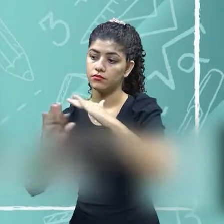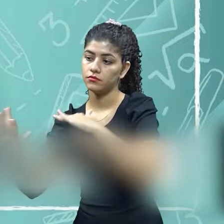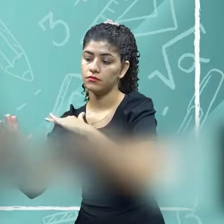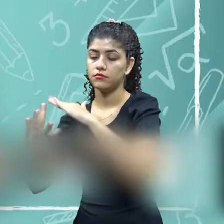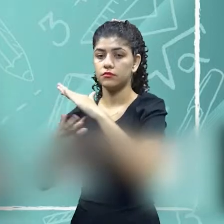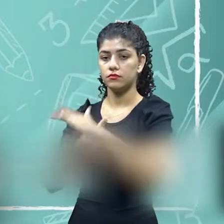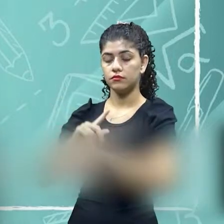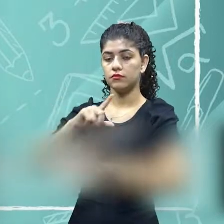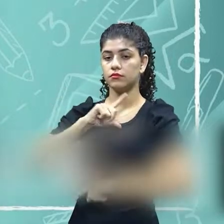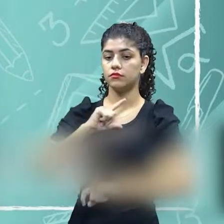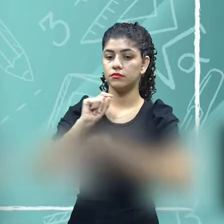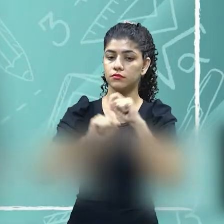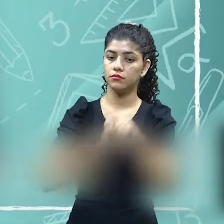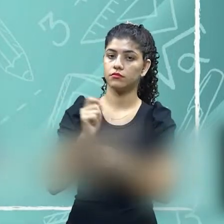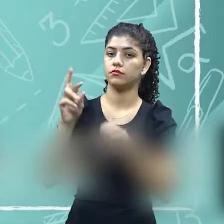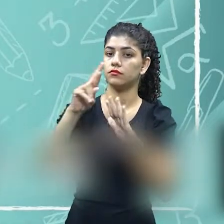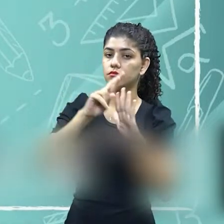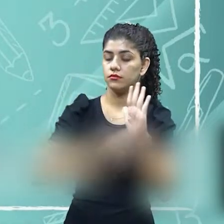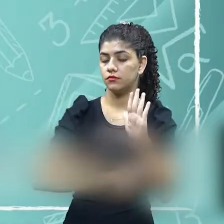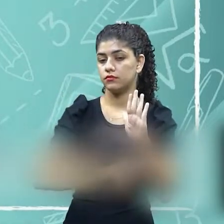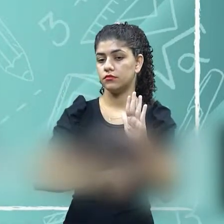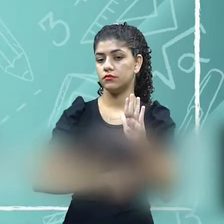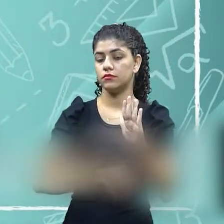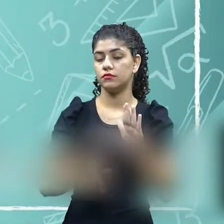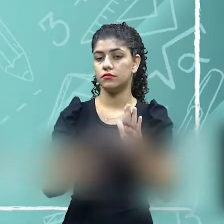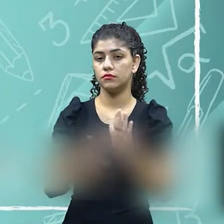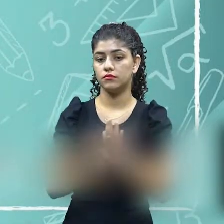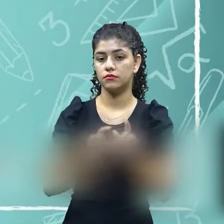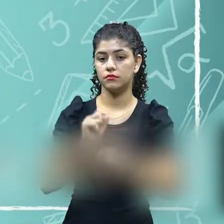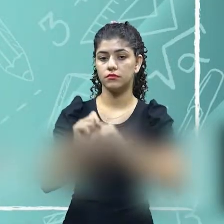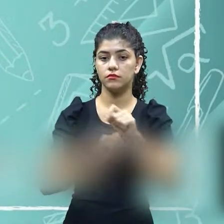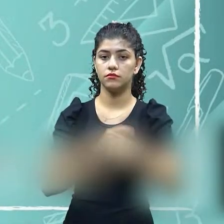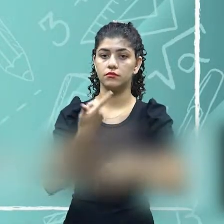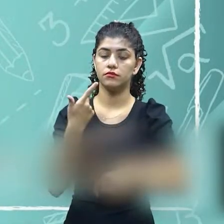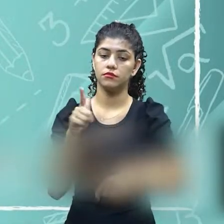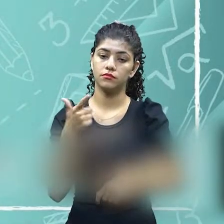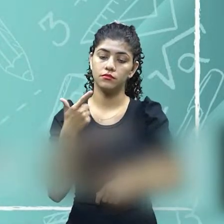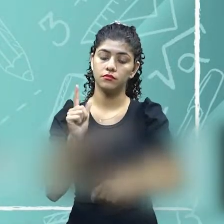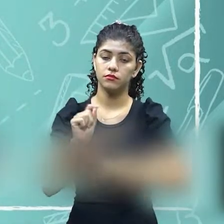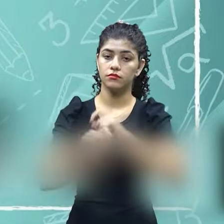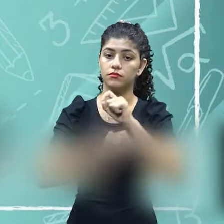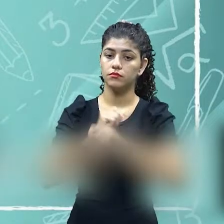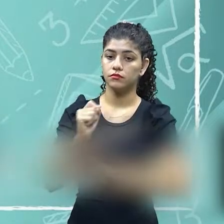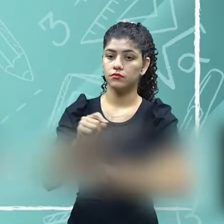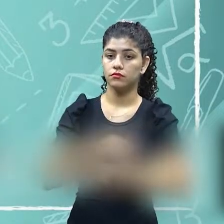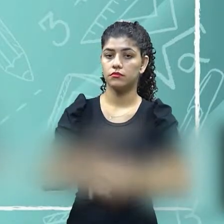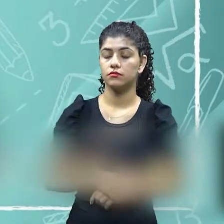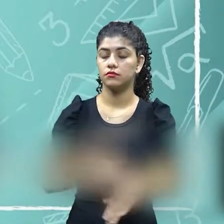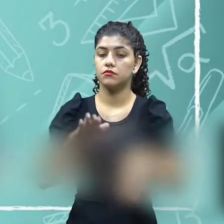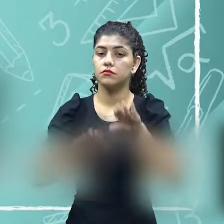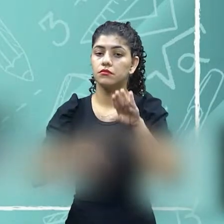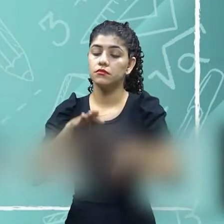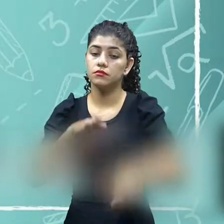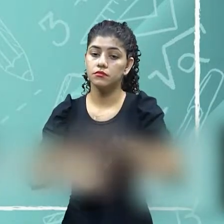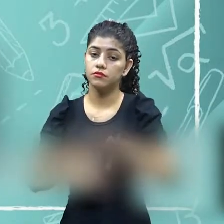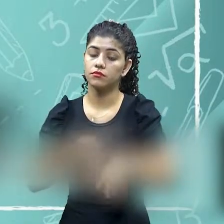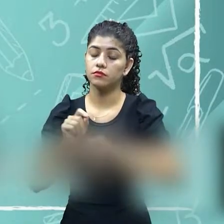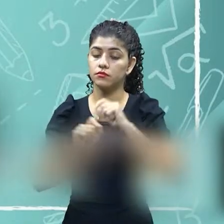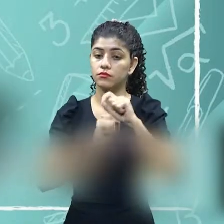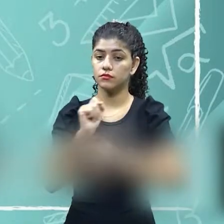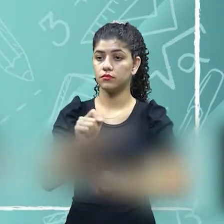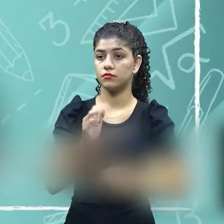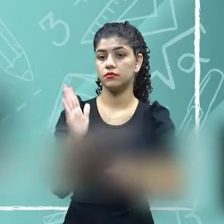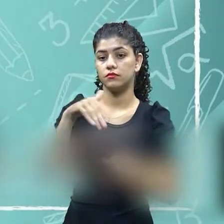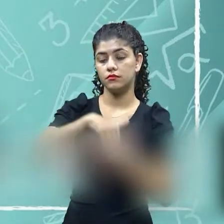é estabelecido essas normas, essas regras, para que não haja lesões, para que nenhuma das nações sejam lesadas